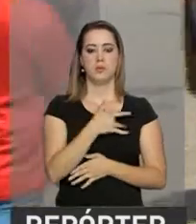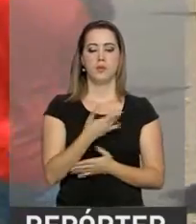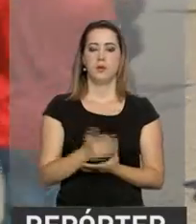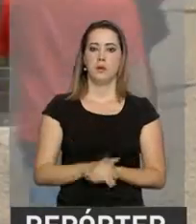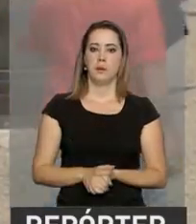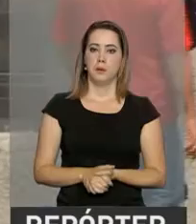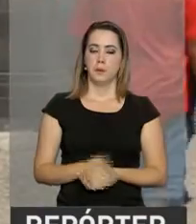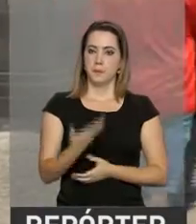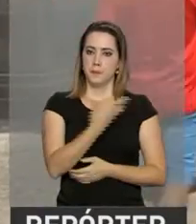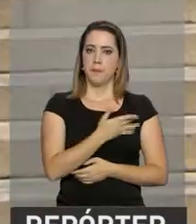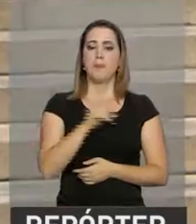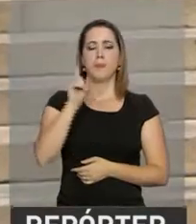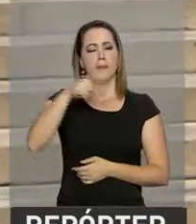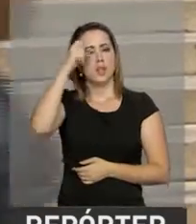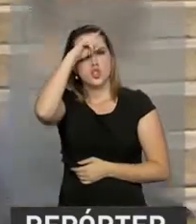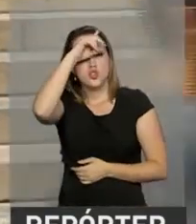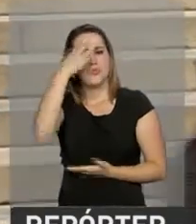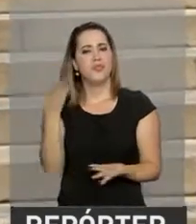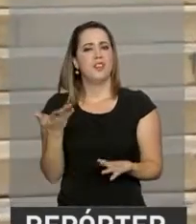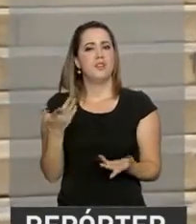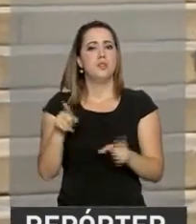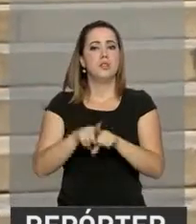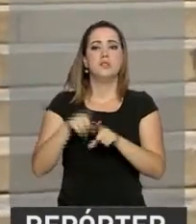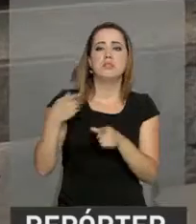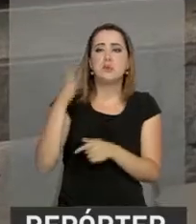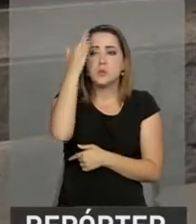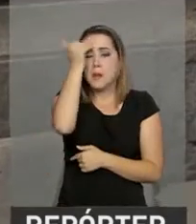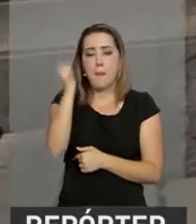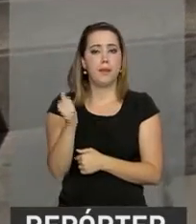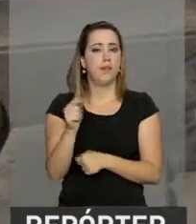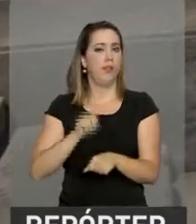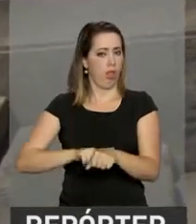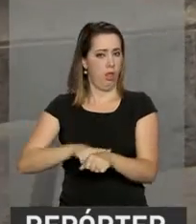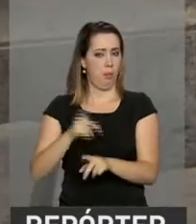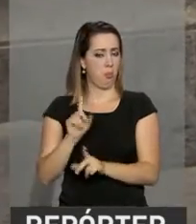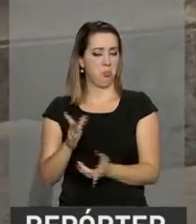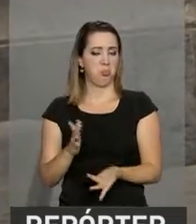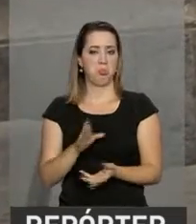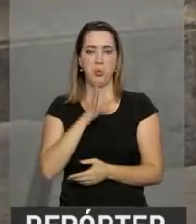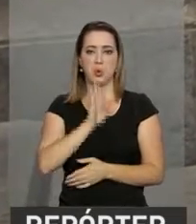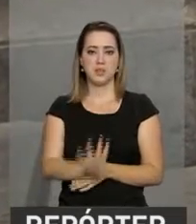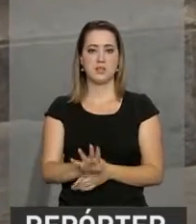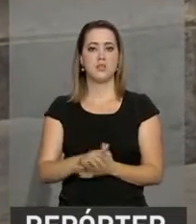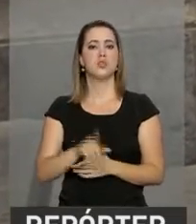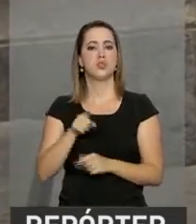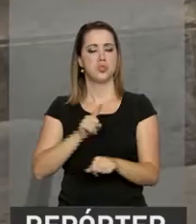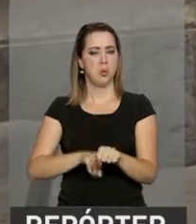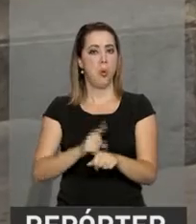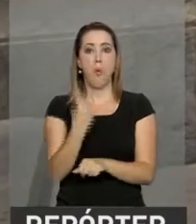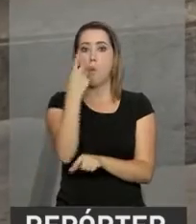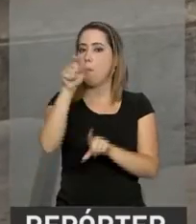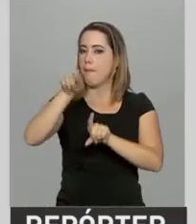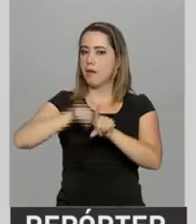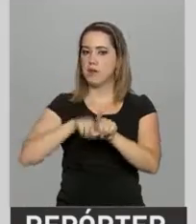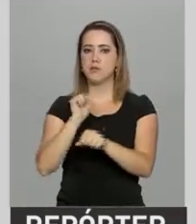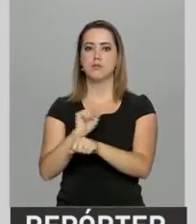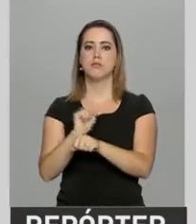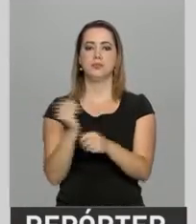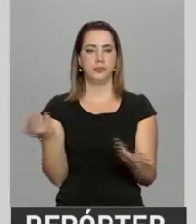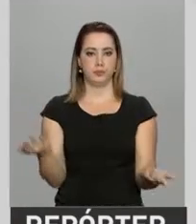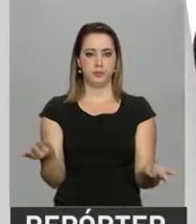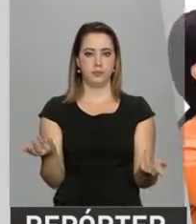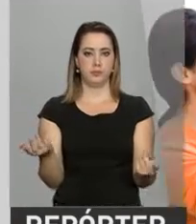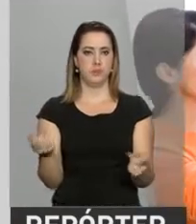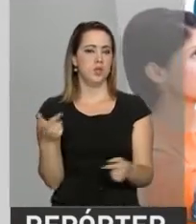sempre dificuldade para conseguir alguma coisa não sabia disso e não sob a mão já teve situações levou mais de um mês e para que